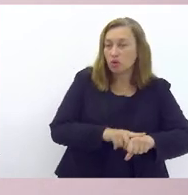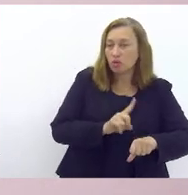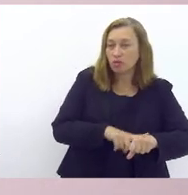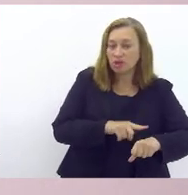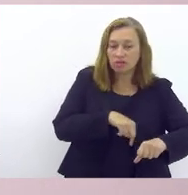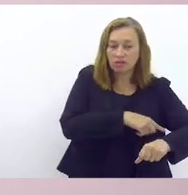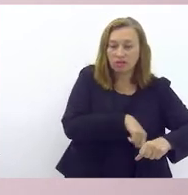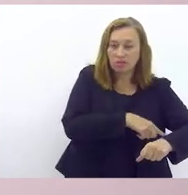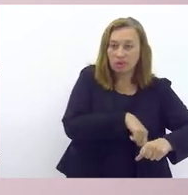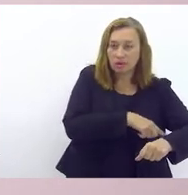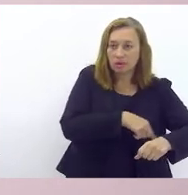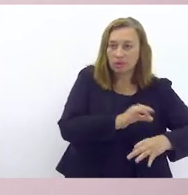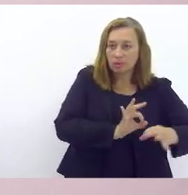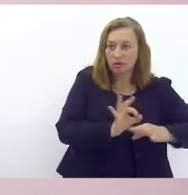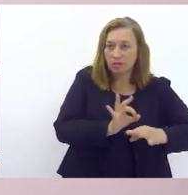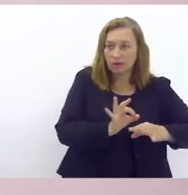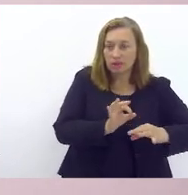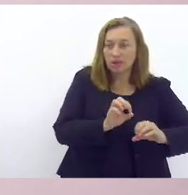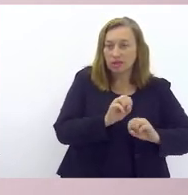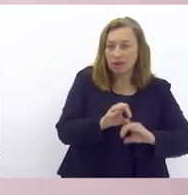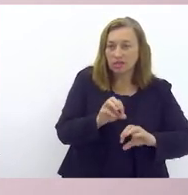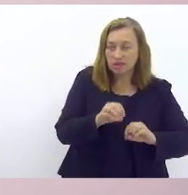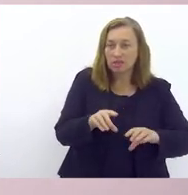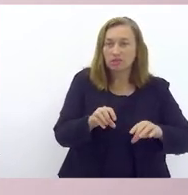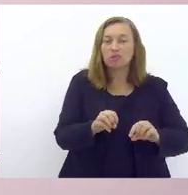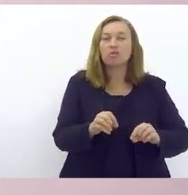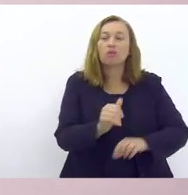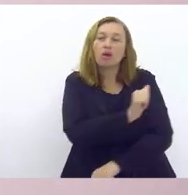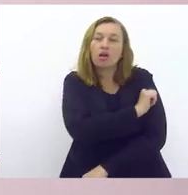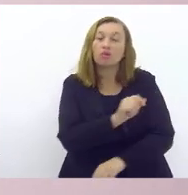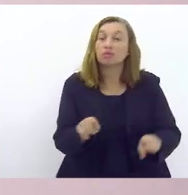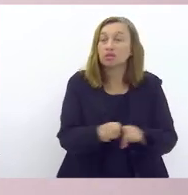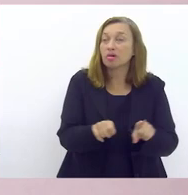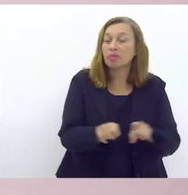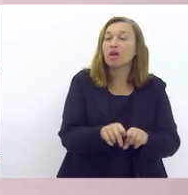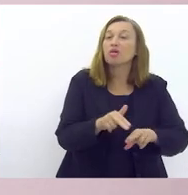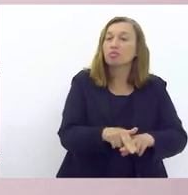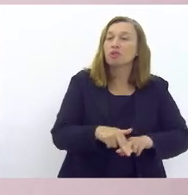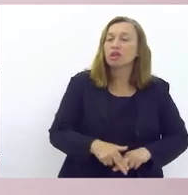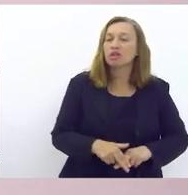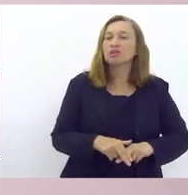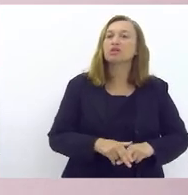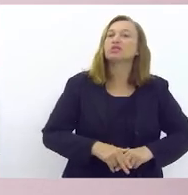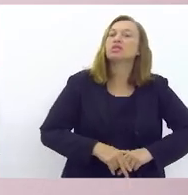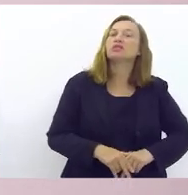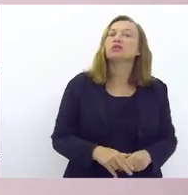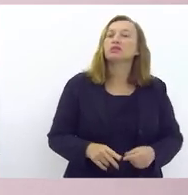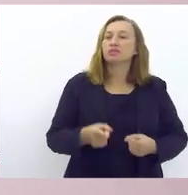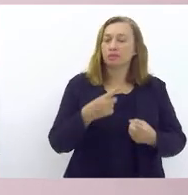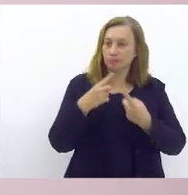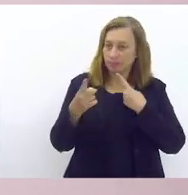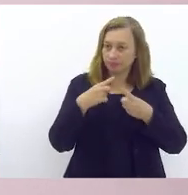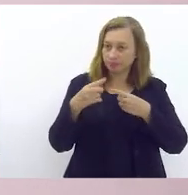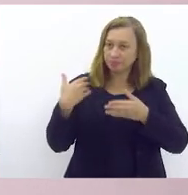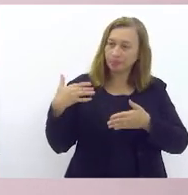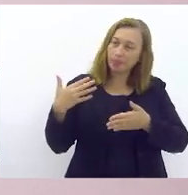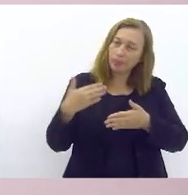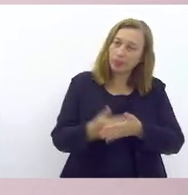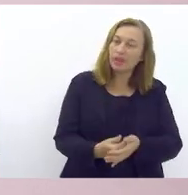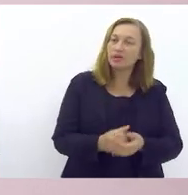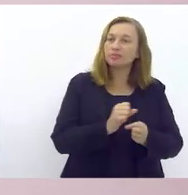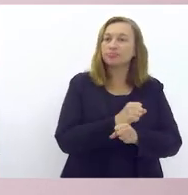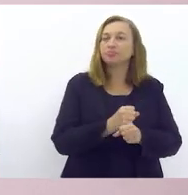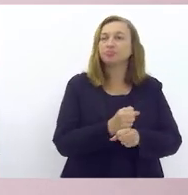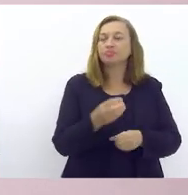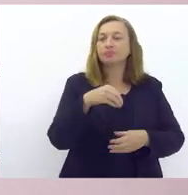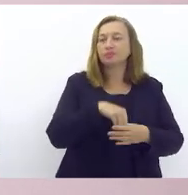seu aluno, ela está educando o aluno também. Né? Por isso que nós fizemos essa discussão ao longo desses anos dentro